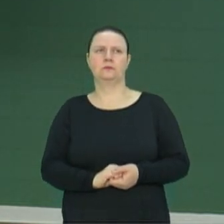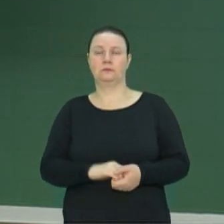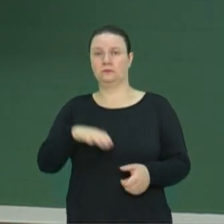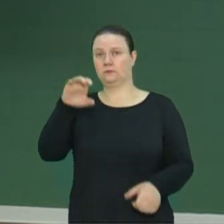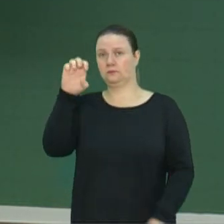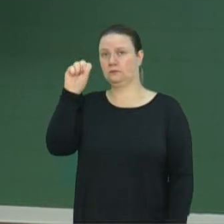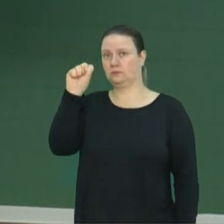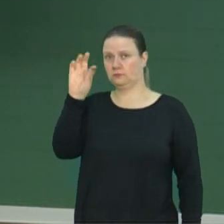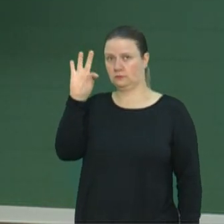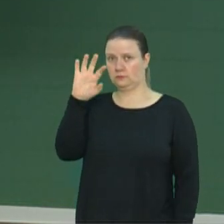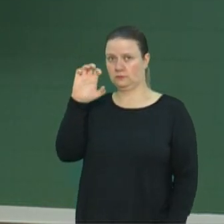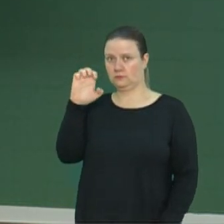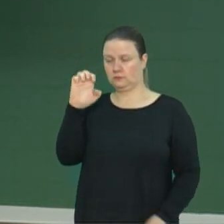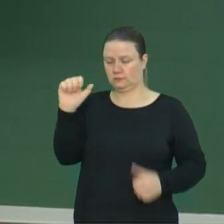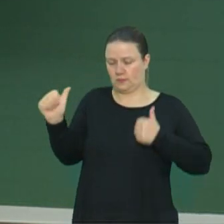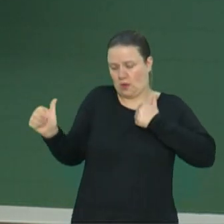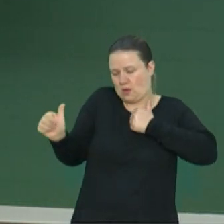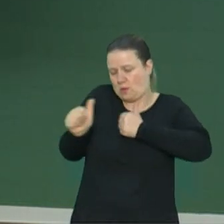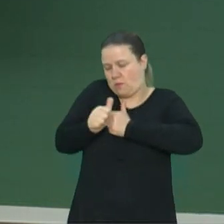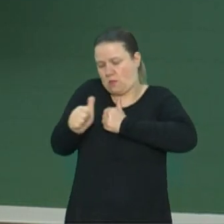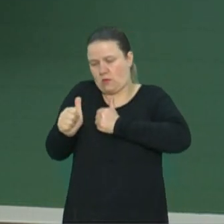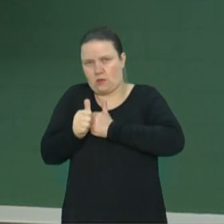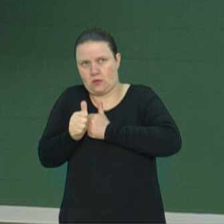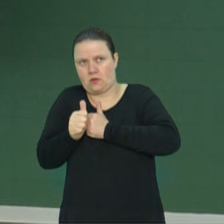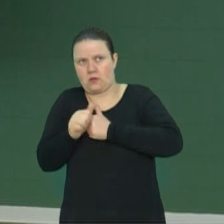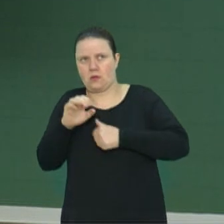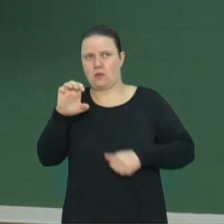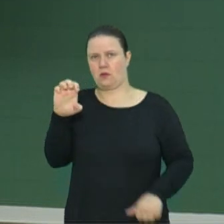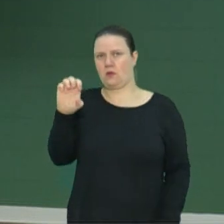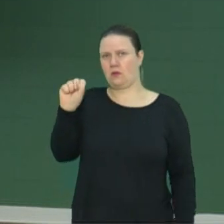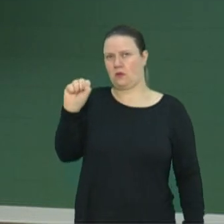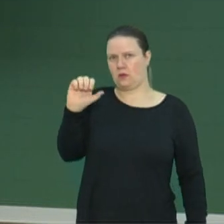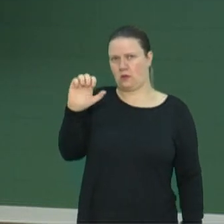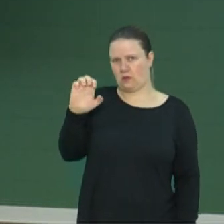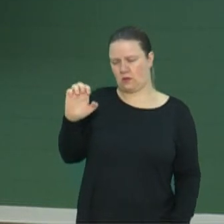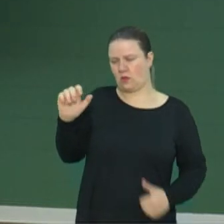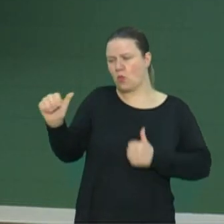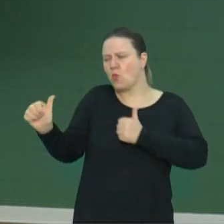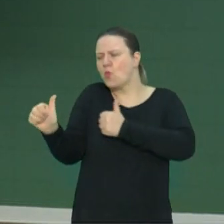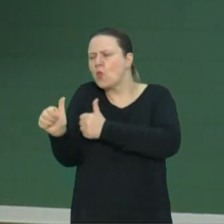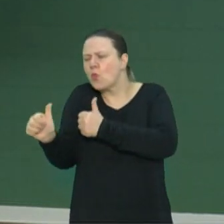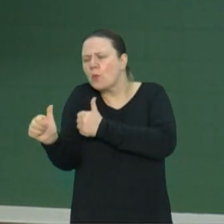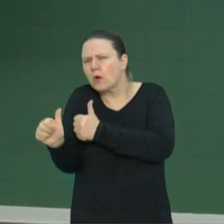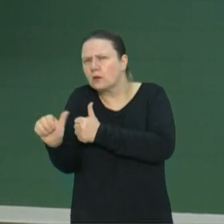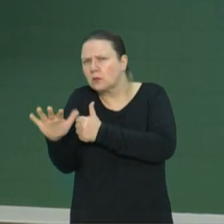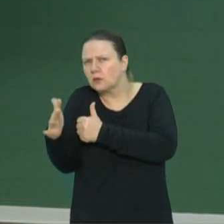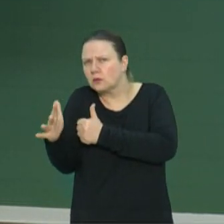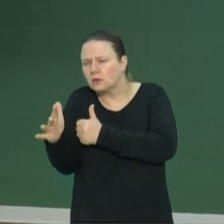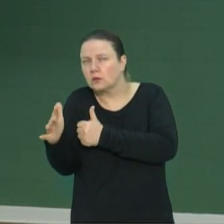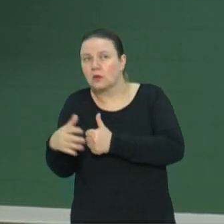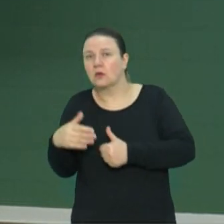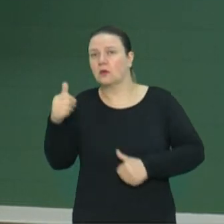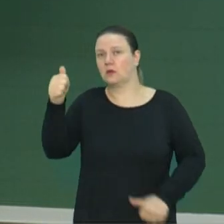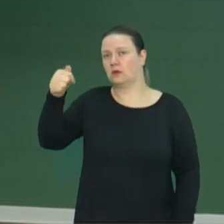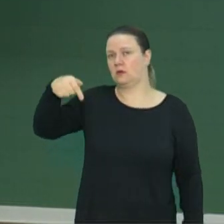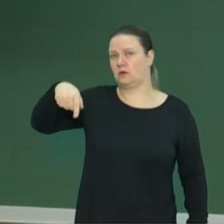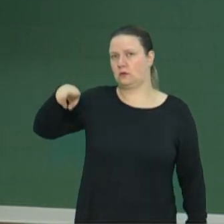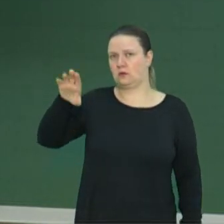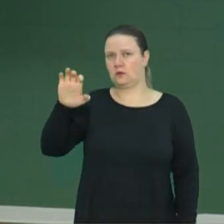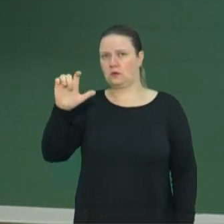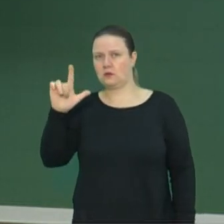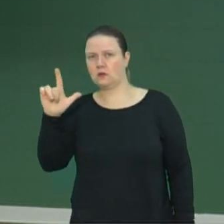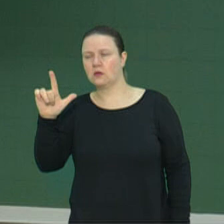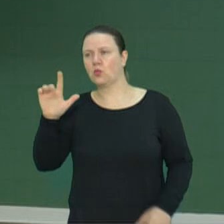este para algo que está mais perto, esse para algo que está mais ou menos perto e aquele para algo que